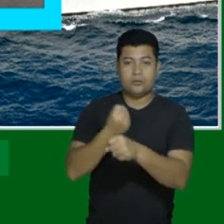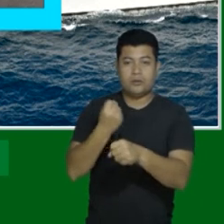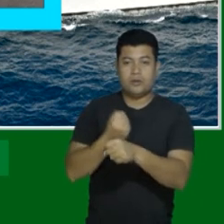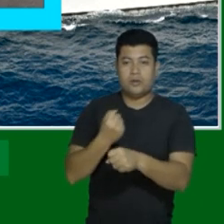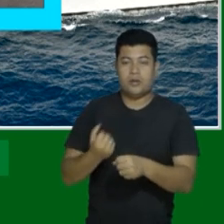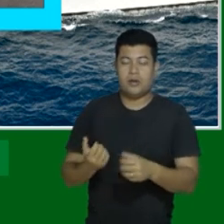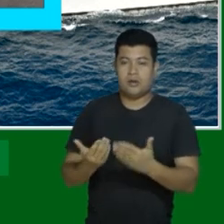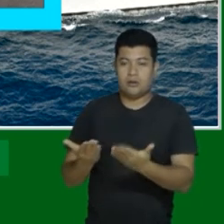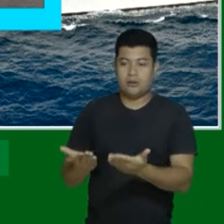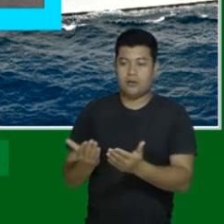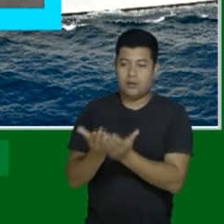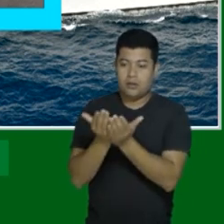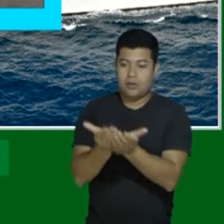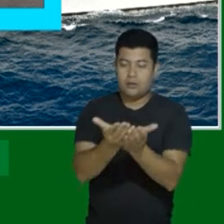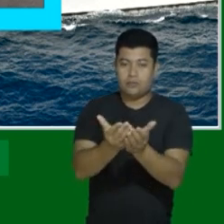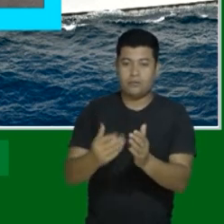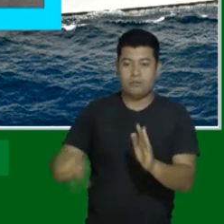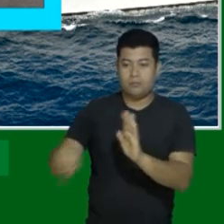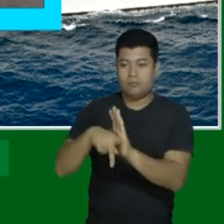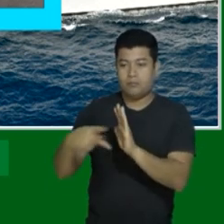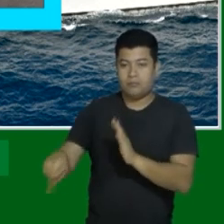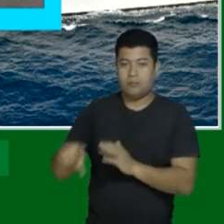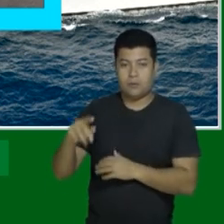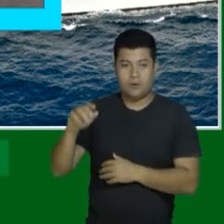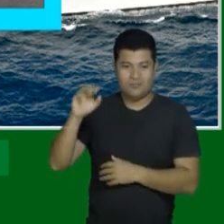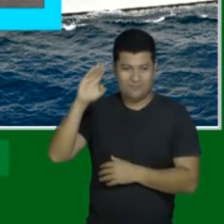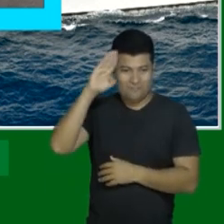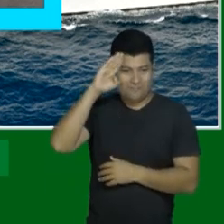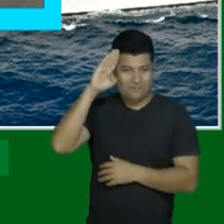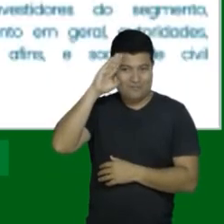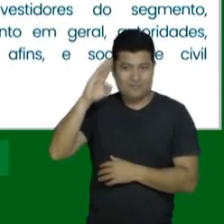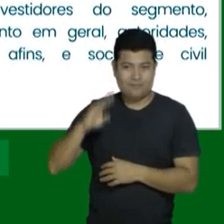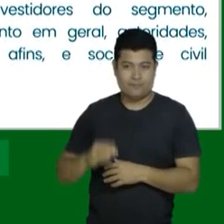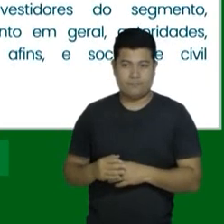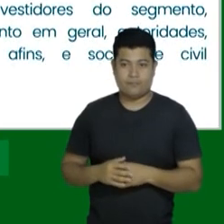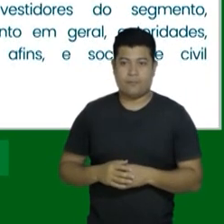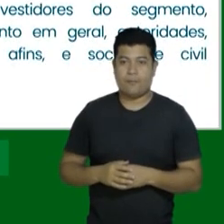fragatas, que são quatro, parece que teremos mais duas. Pode seguir.